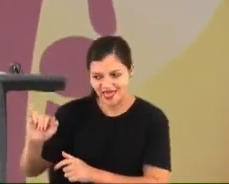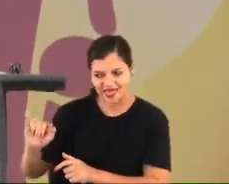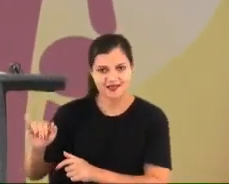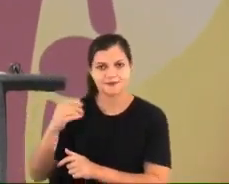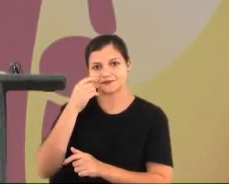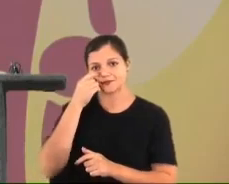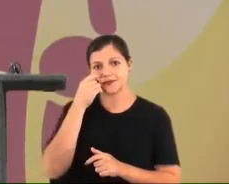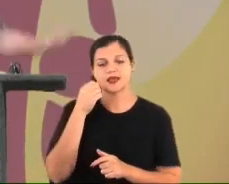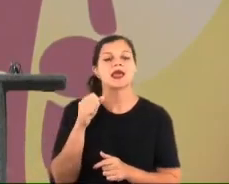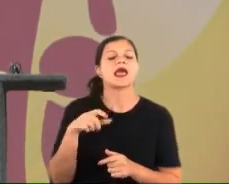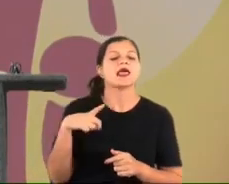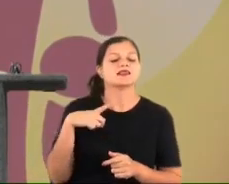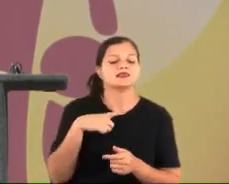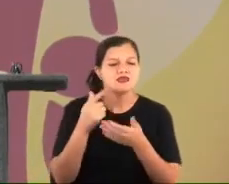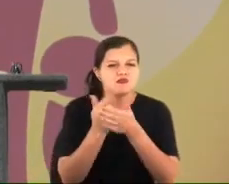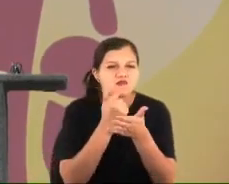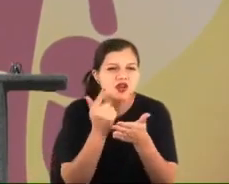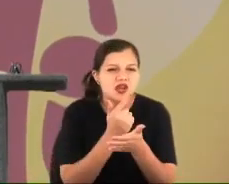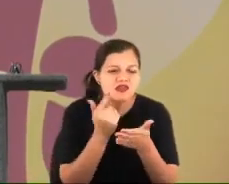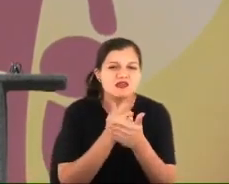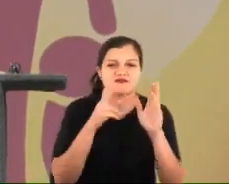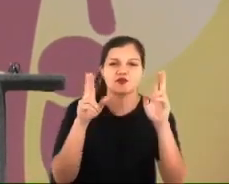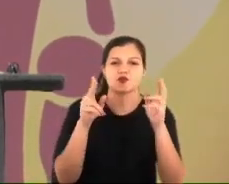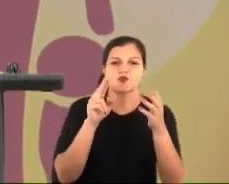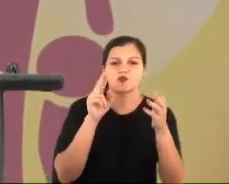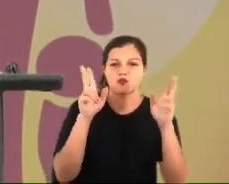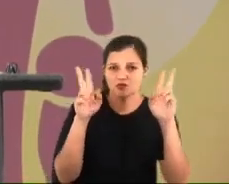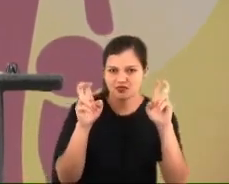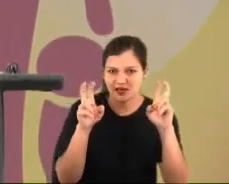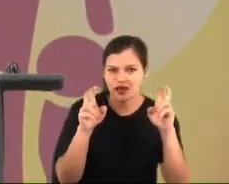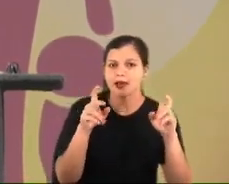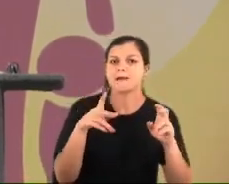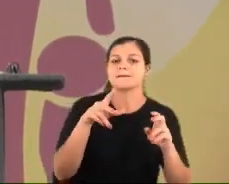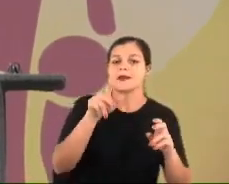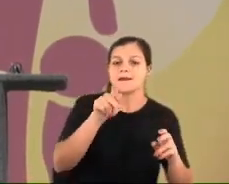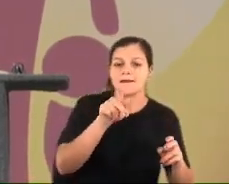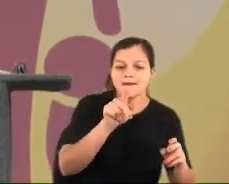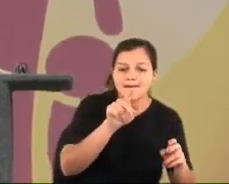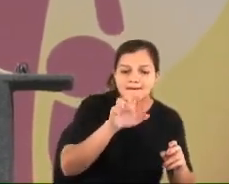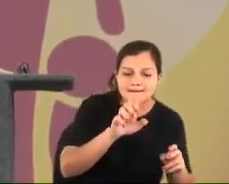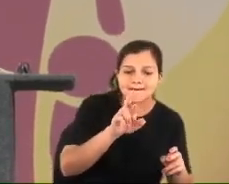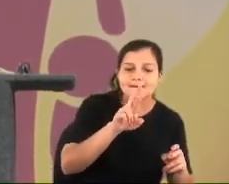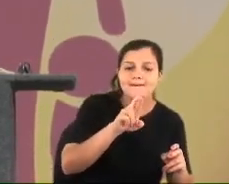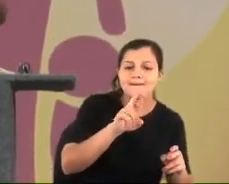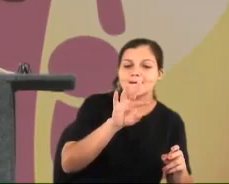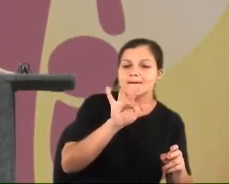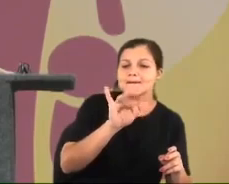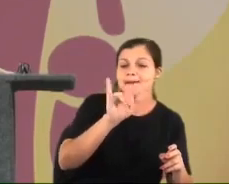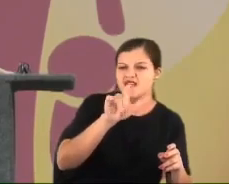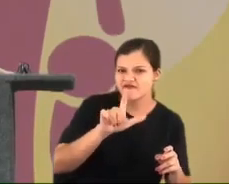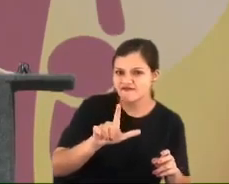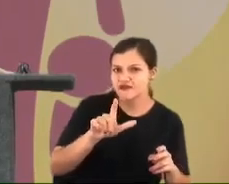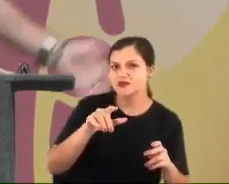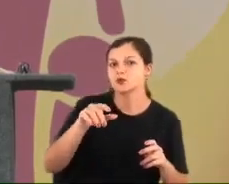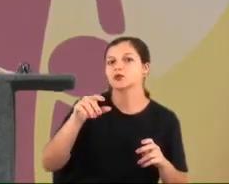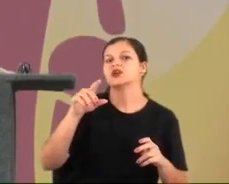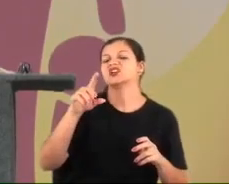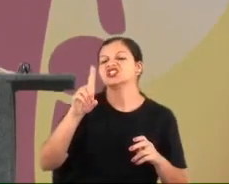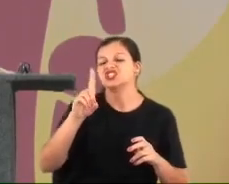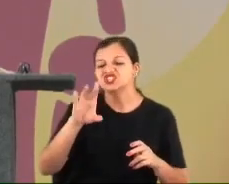Perfil de Três Reis, baixa na internet que deve ter. Ele faz uma imagem muito linda de como que Davi